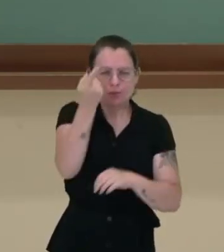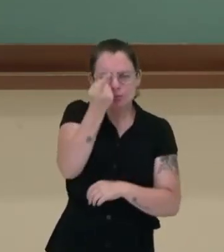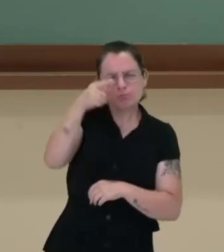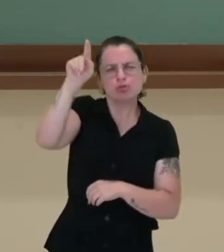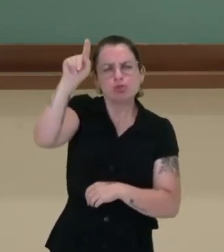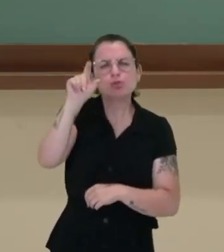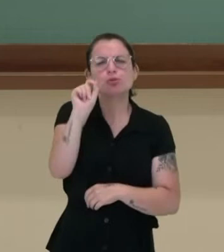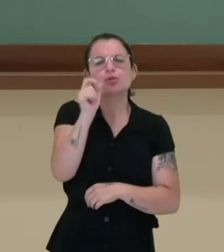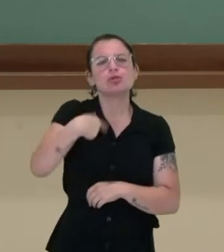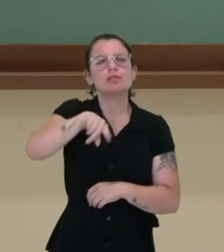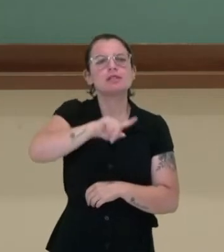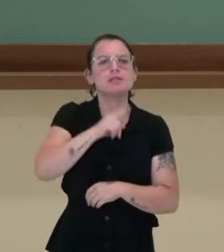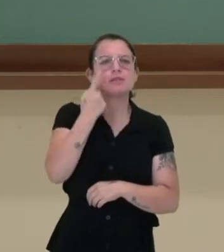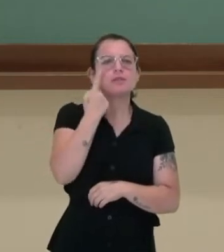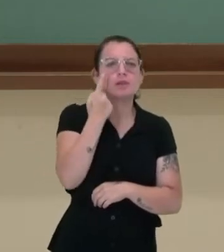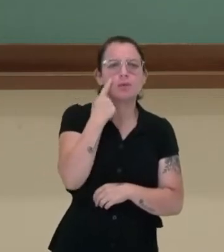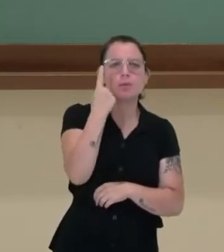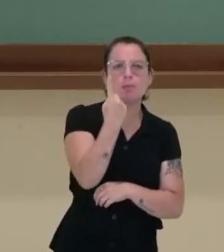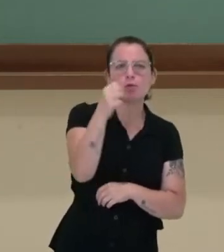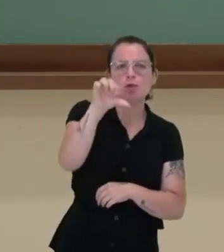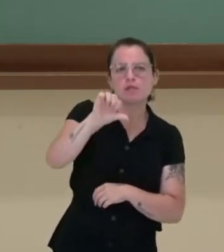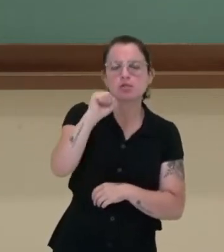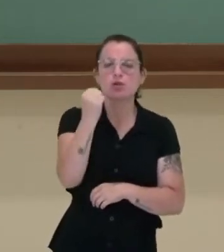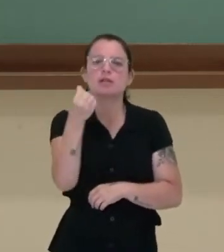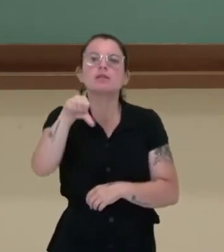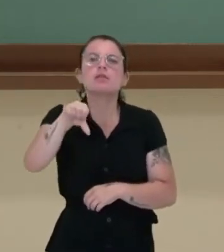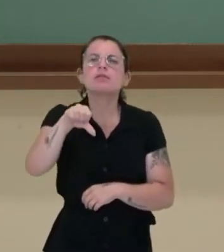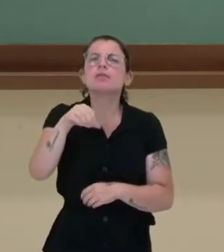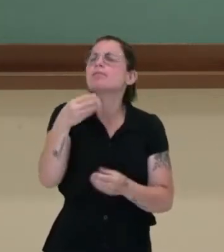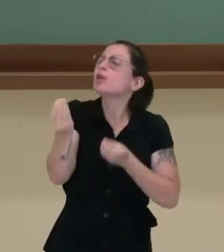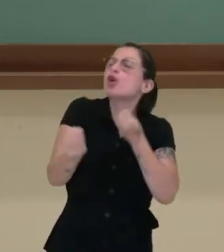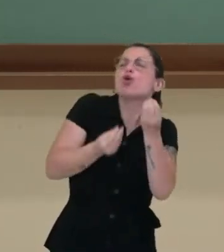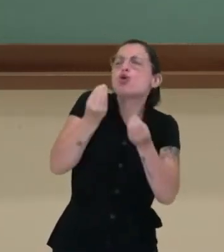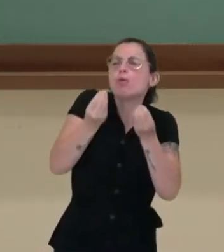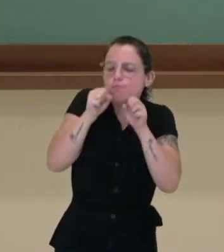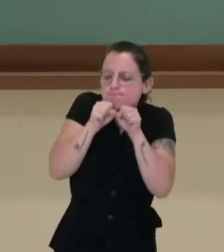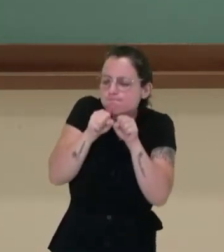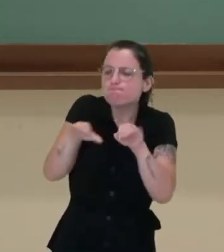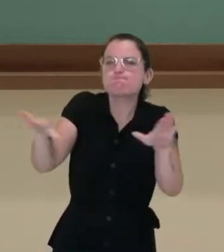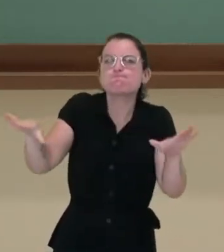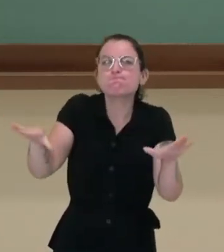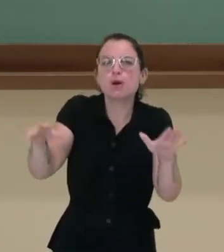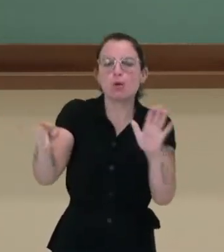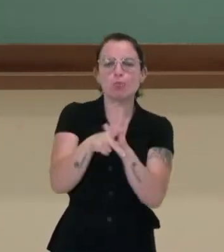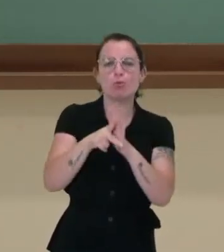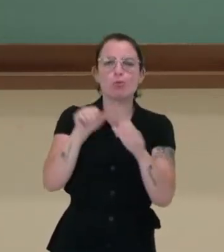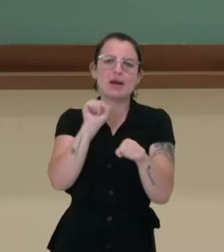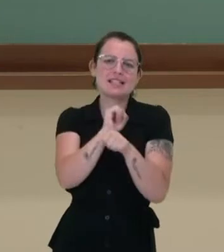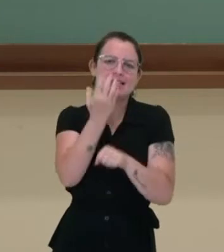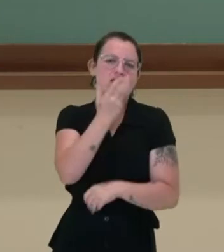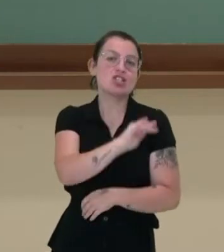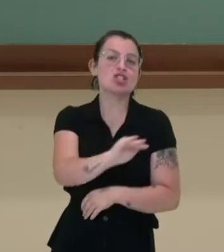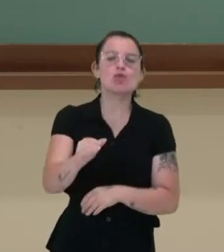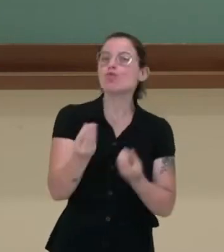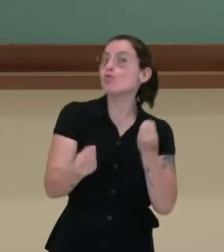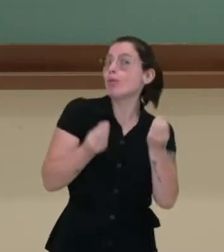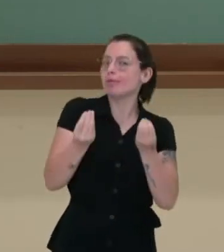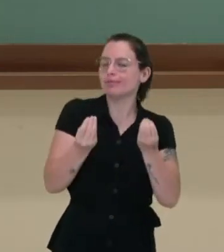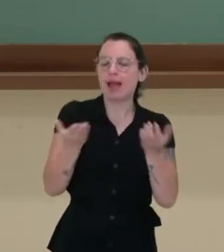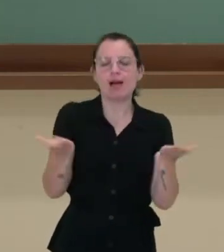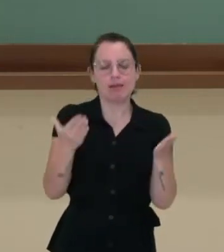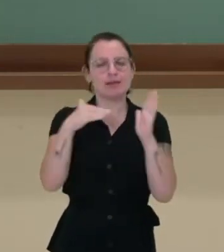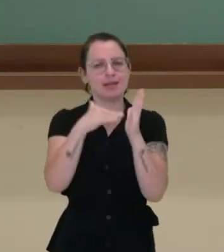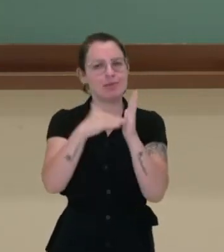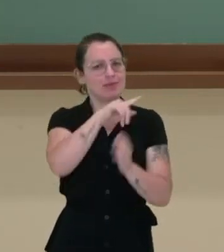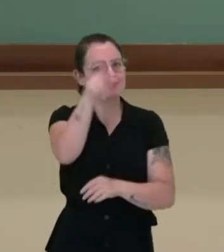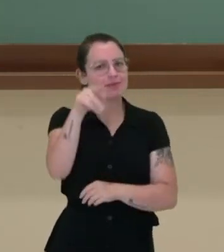1989. Lá vai a pergunta: como ocorre a transmissão desta doença? Um tempinho para vocês